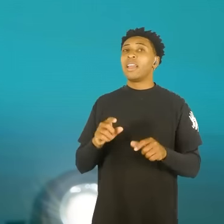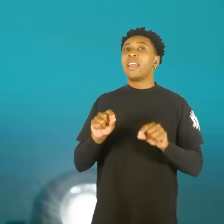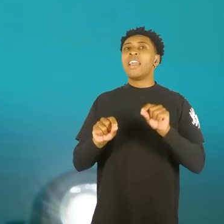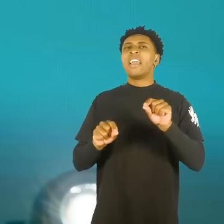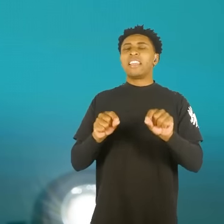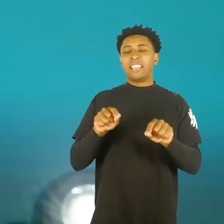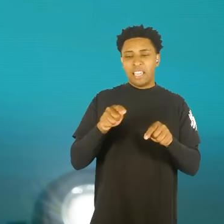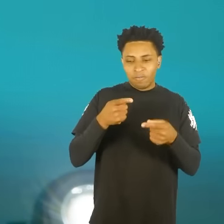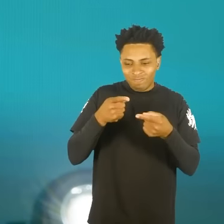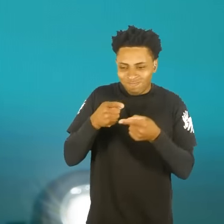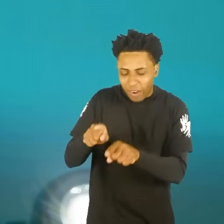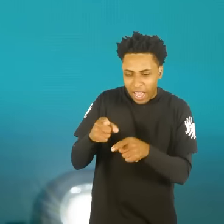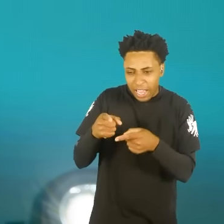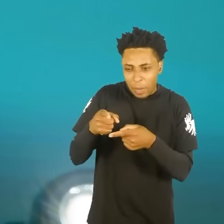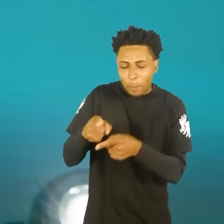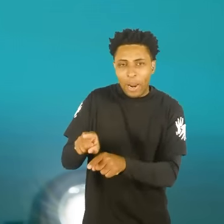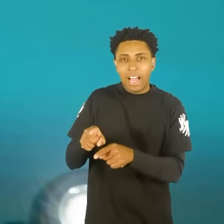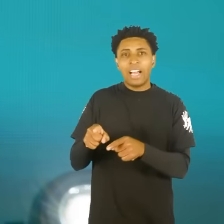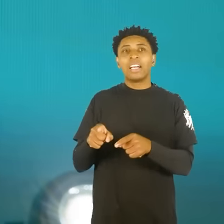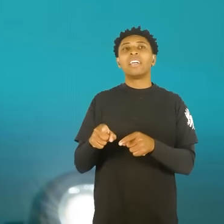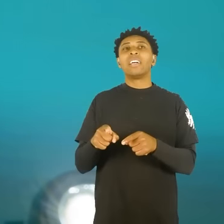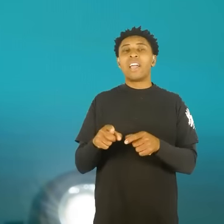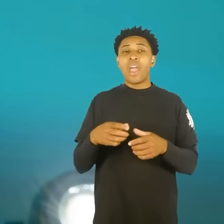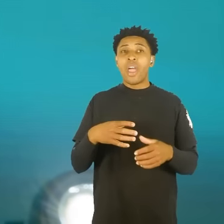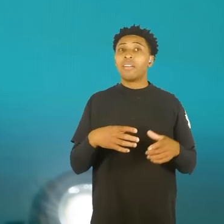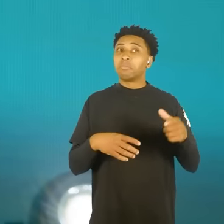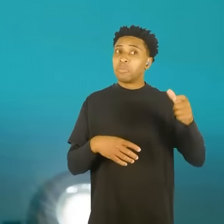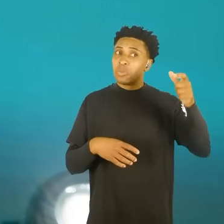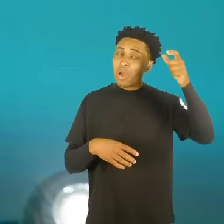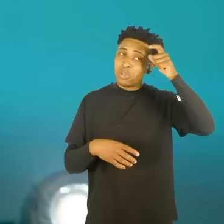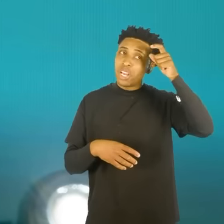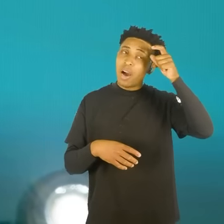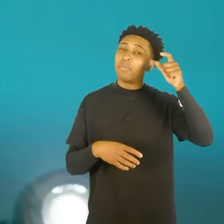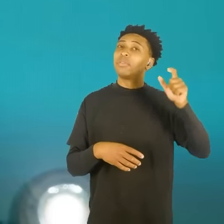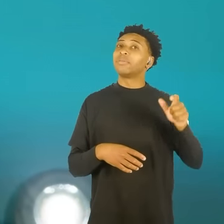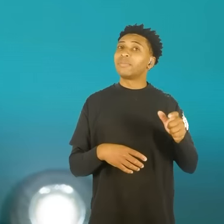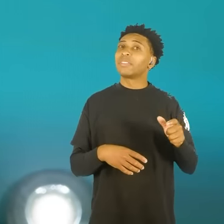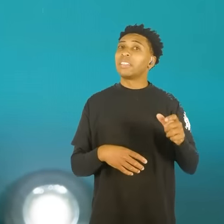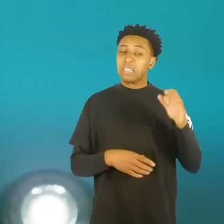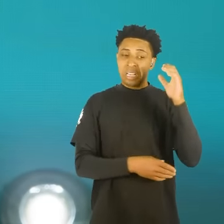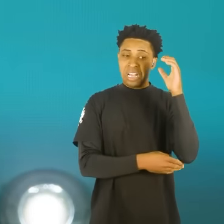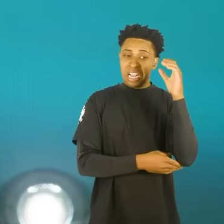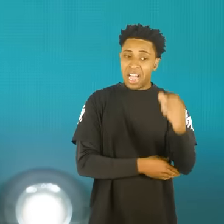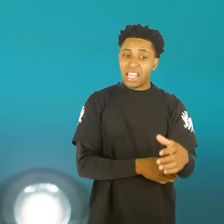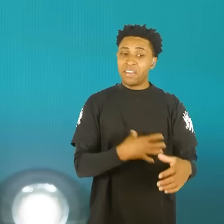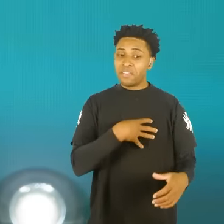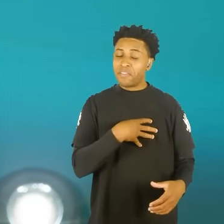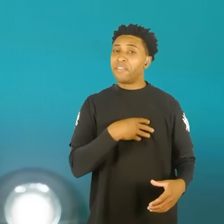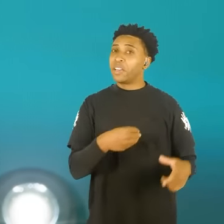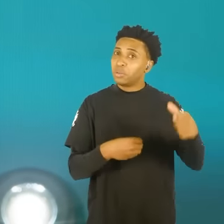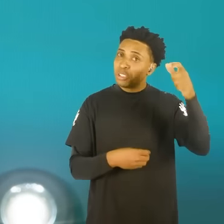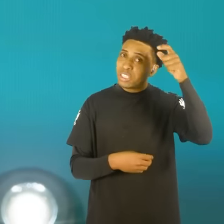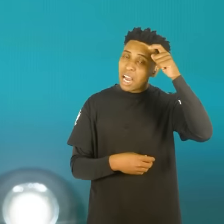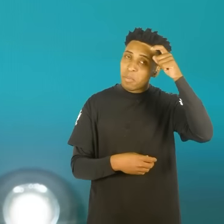do primeiro homicida. O primeiro perseguidor da história foi Caim. E Caim foi um filho do diabo. Ele deu